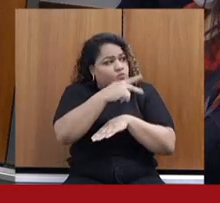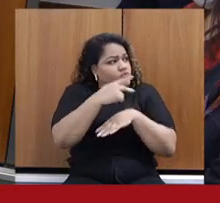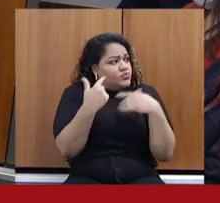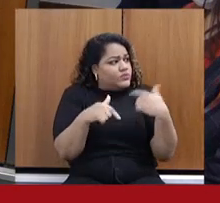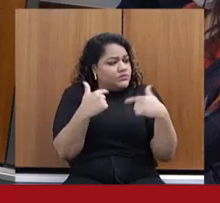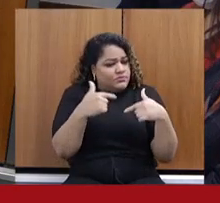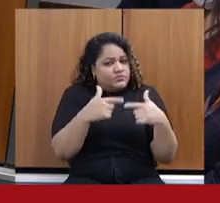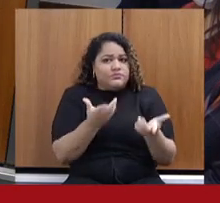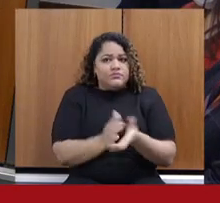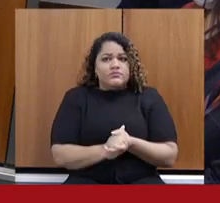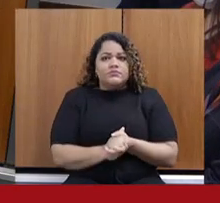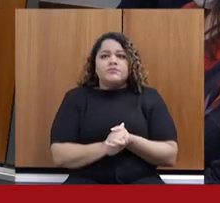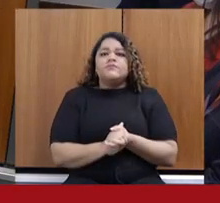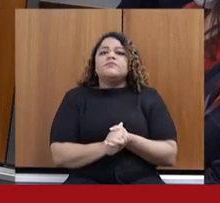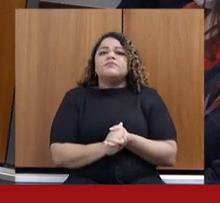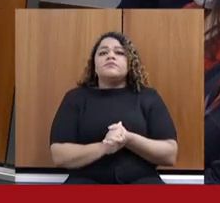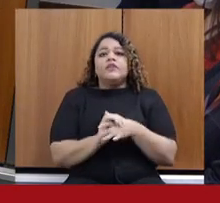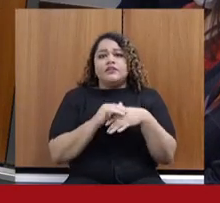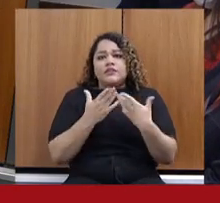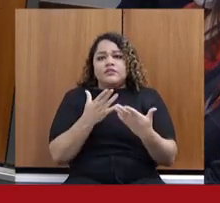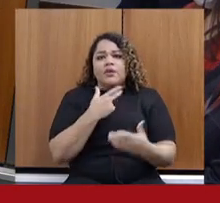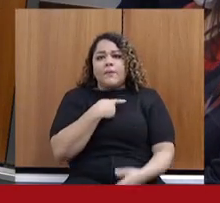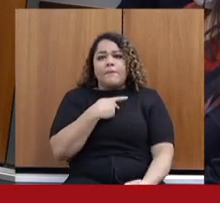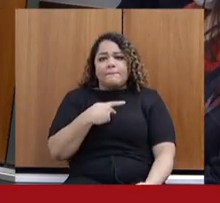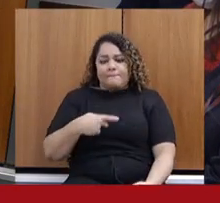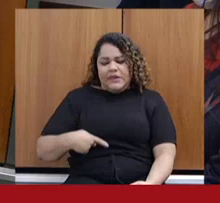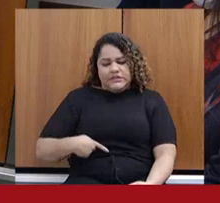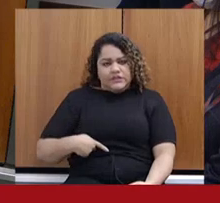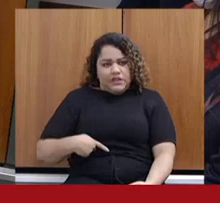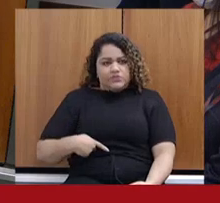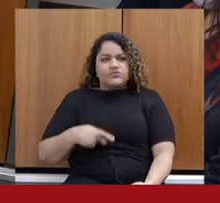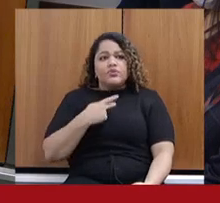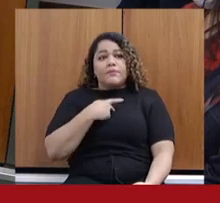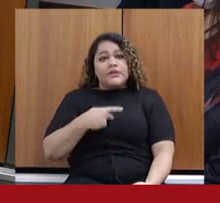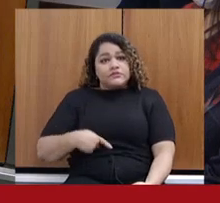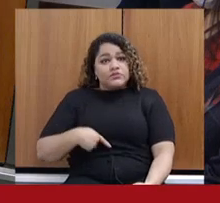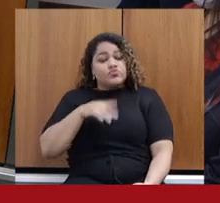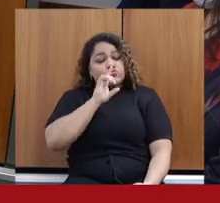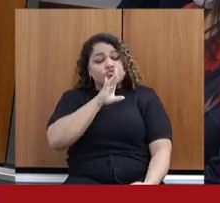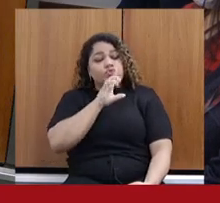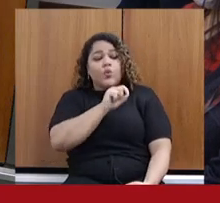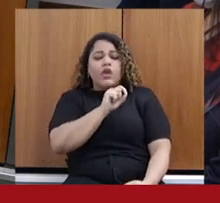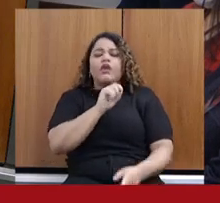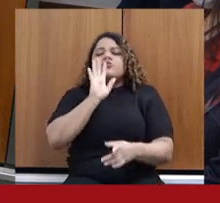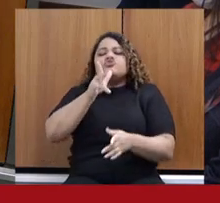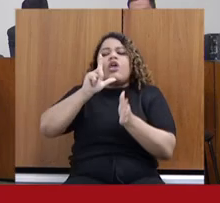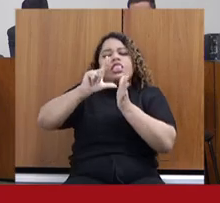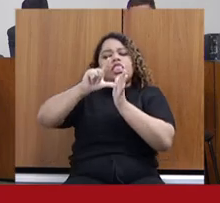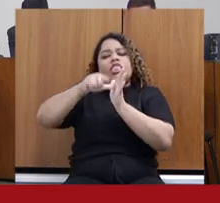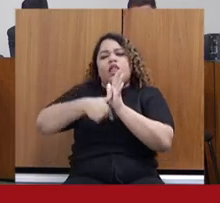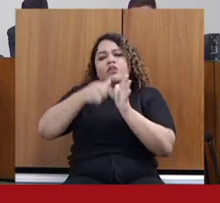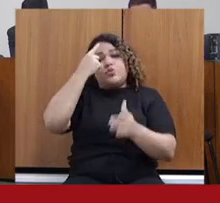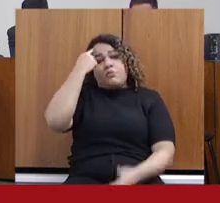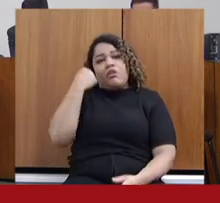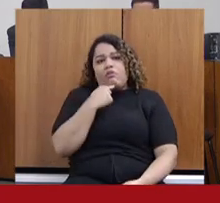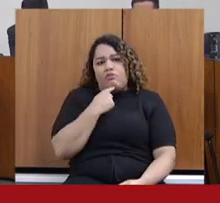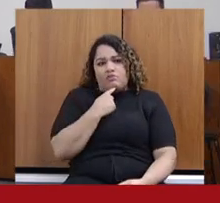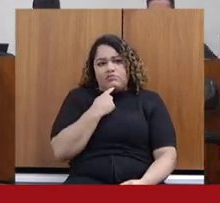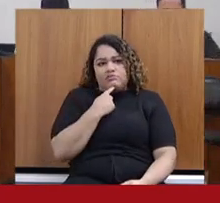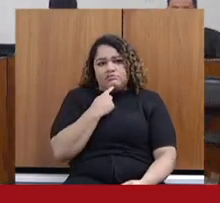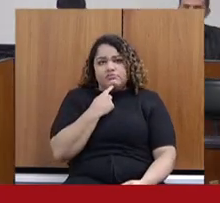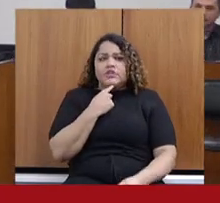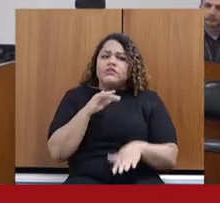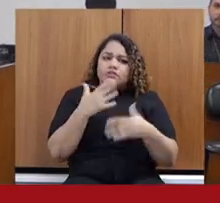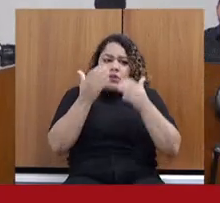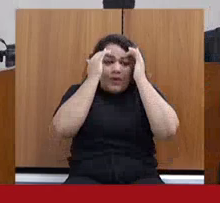Cássio Soares. Por gentileza, senhor presidente, compreendo aí as manifestações dos colegas, mas nós já passamos meia hora do horário inicial da reunião, em respeito a